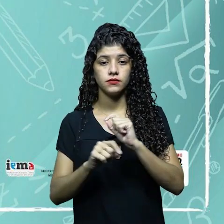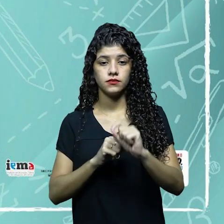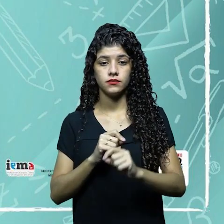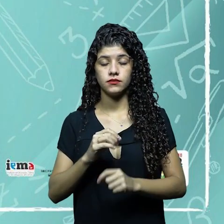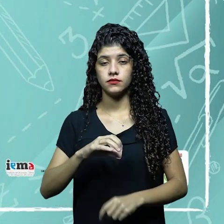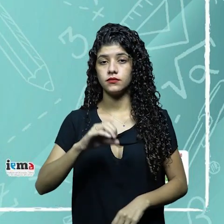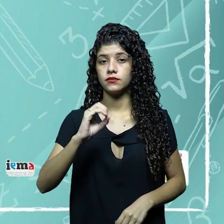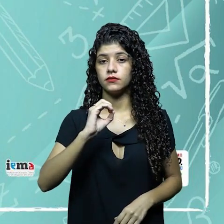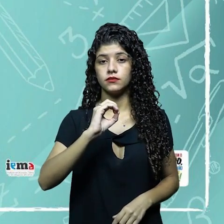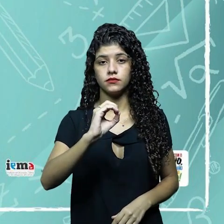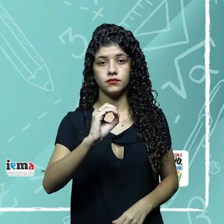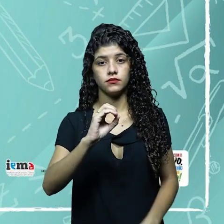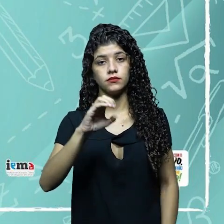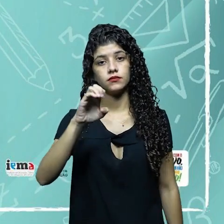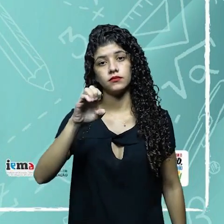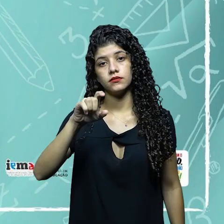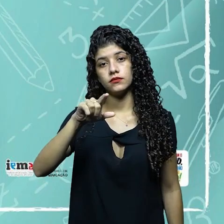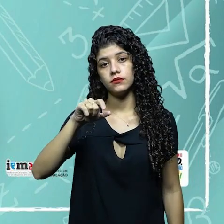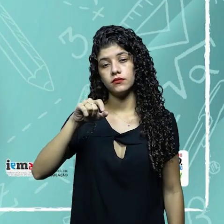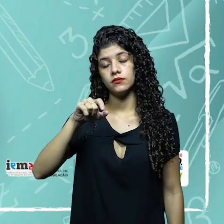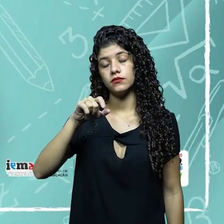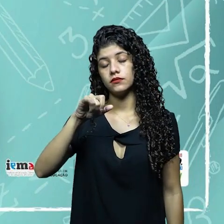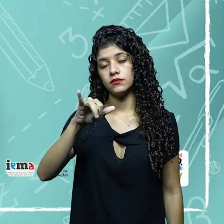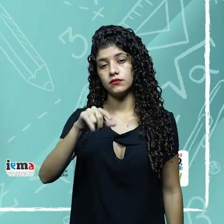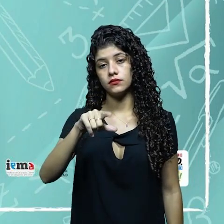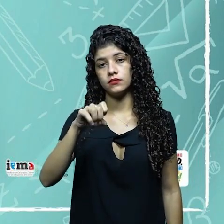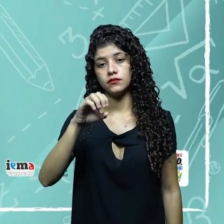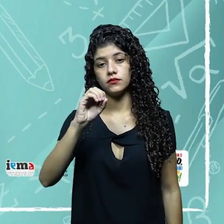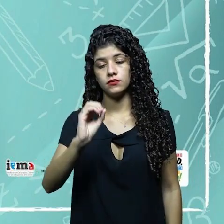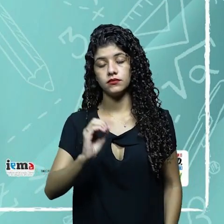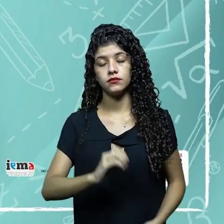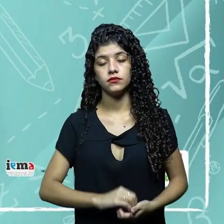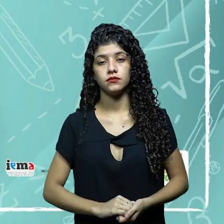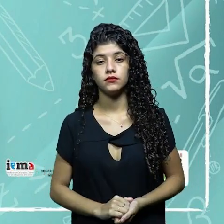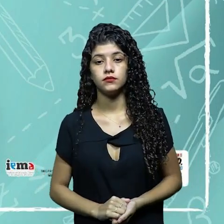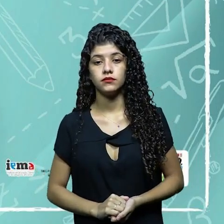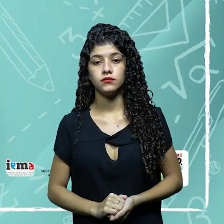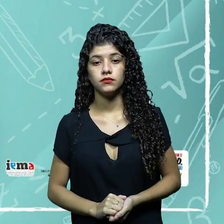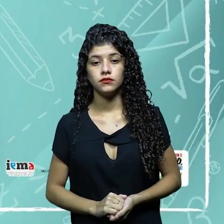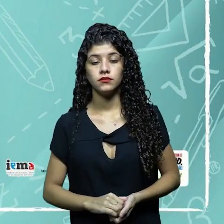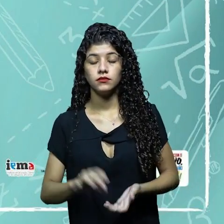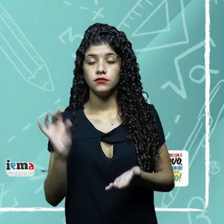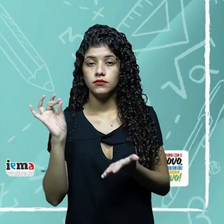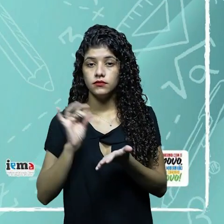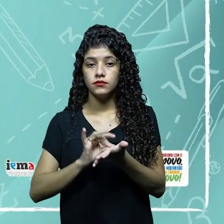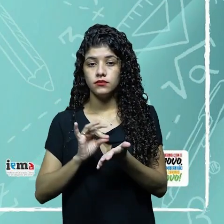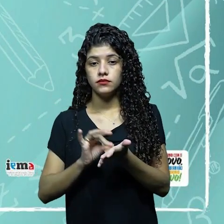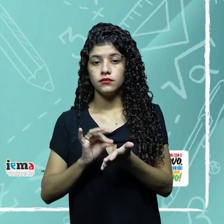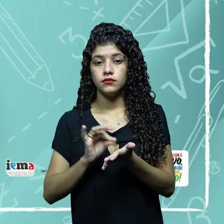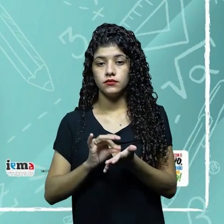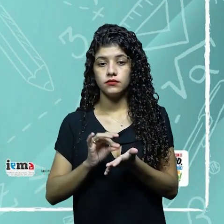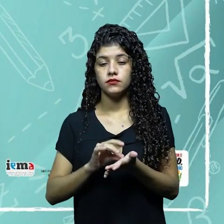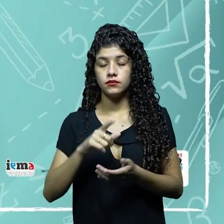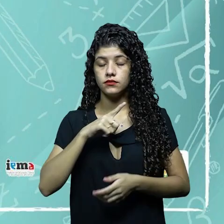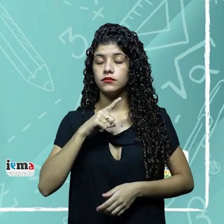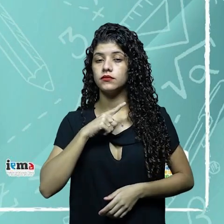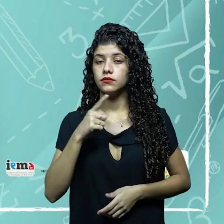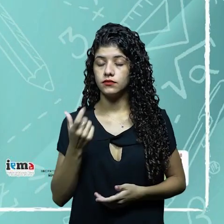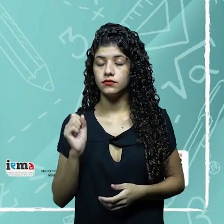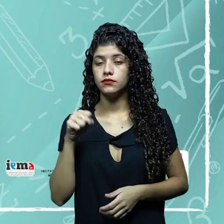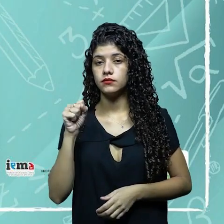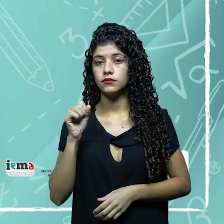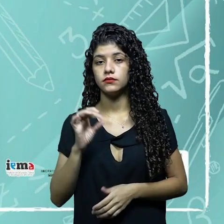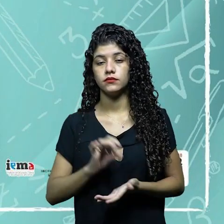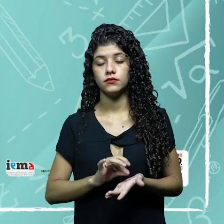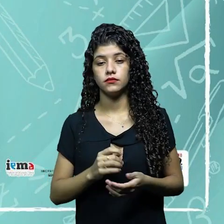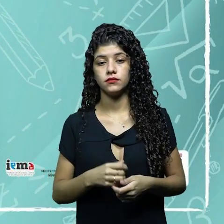né? Do plano cartesiano. De fato, ele tem essa referência. Vocês vão observar